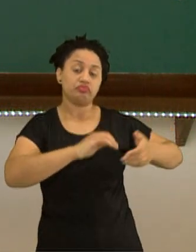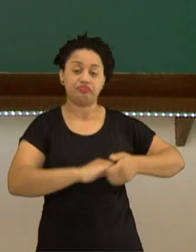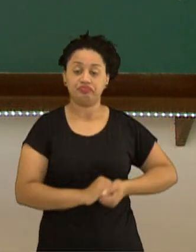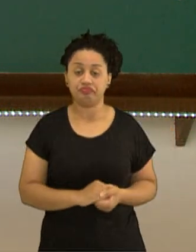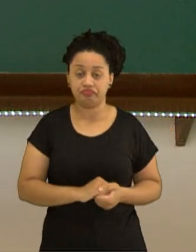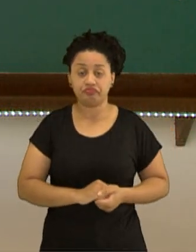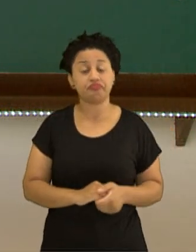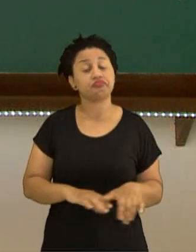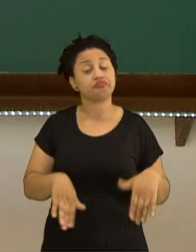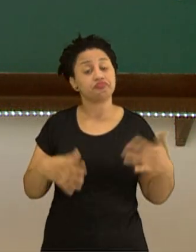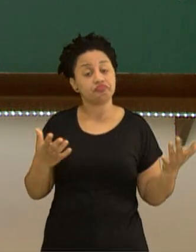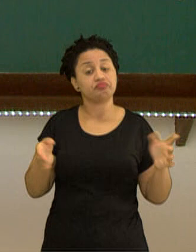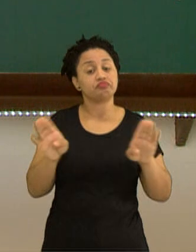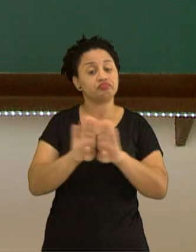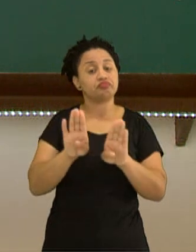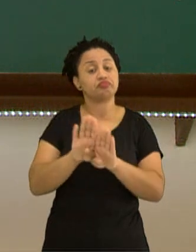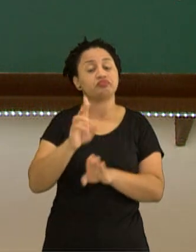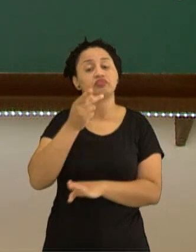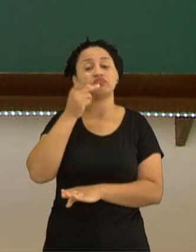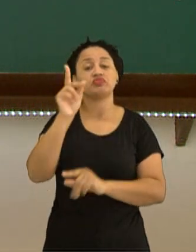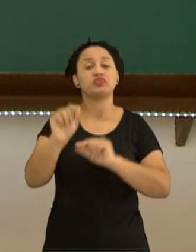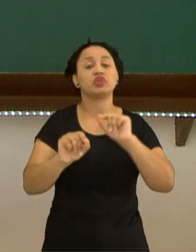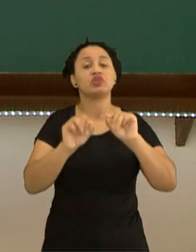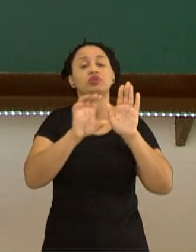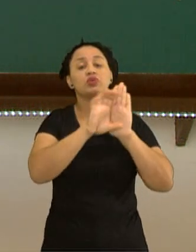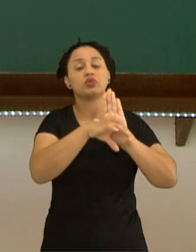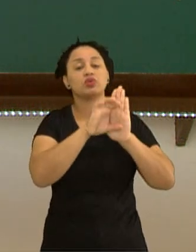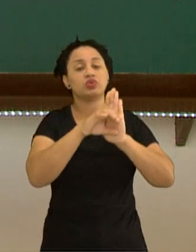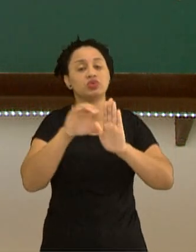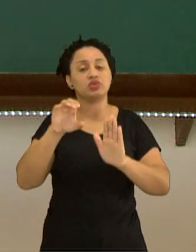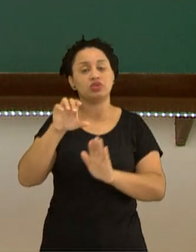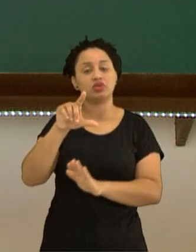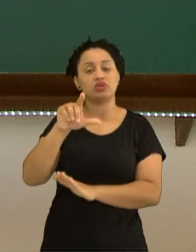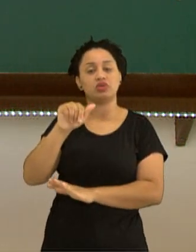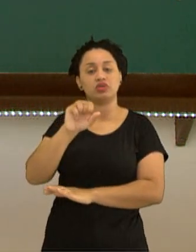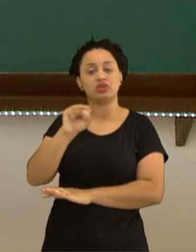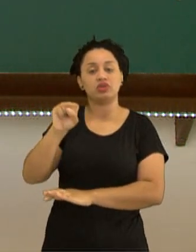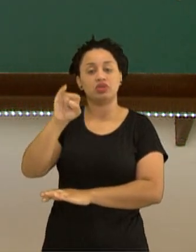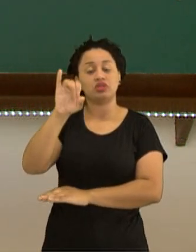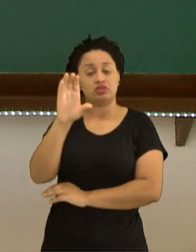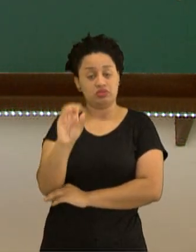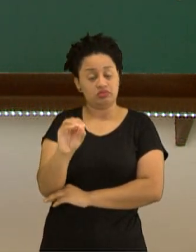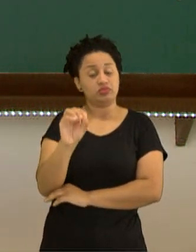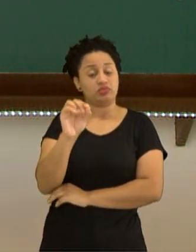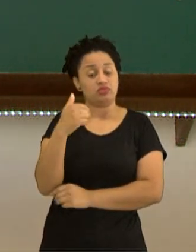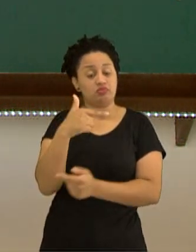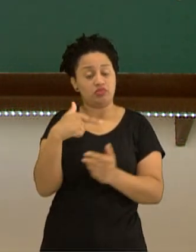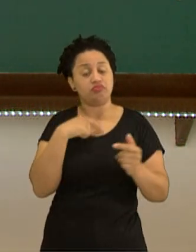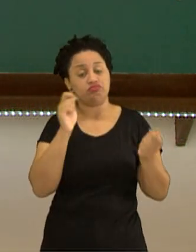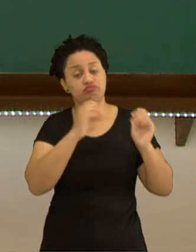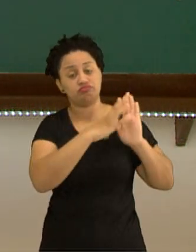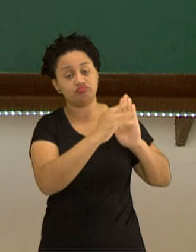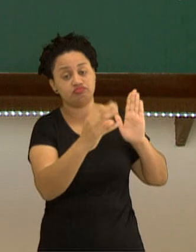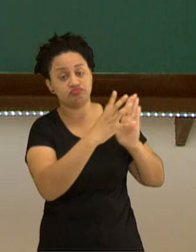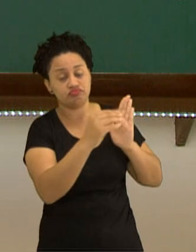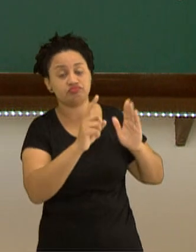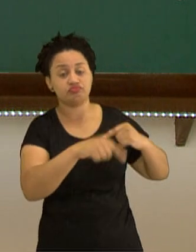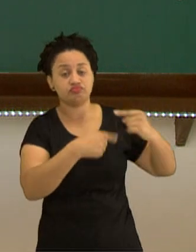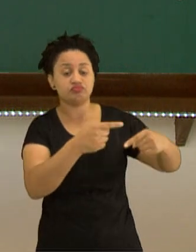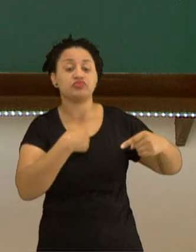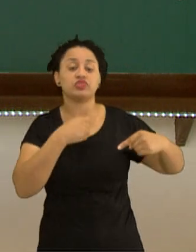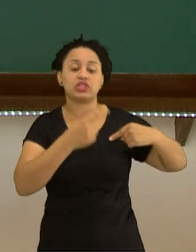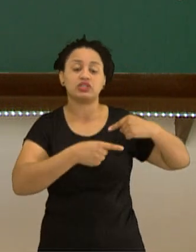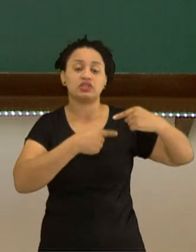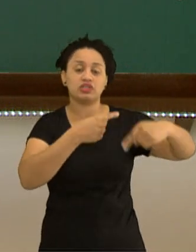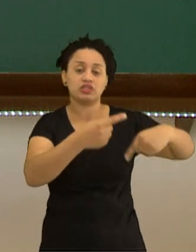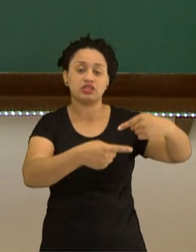mesmo. Ainda ela cita o conceito de clássico. Lembra? É algo que é copiado, é algo que resiste ao